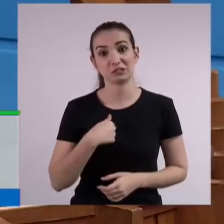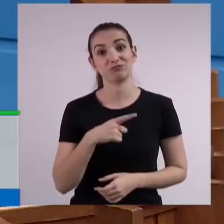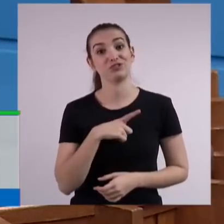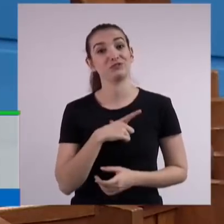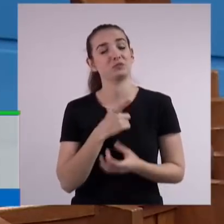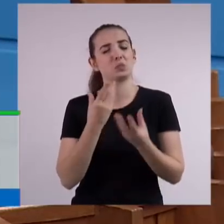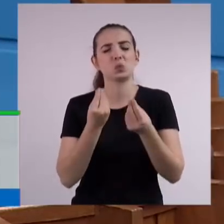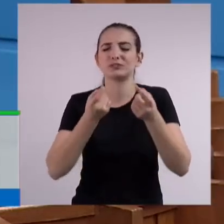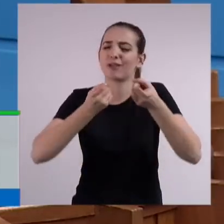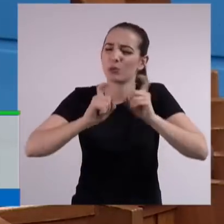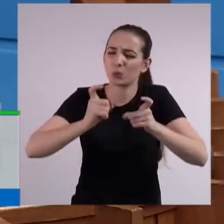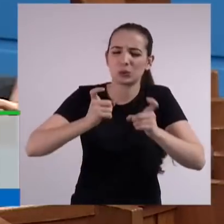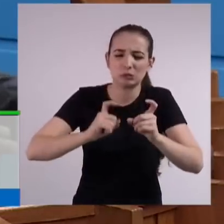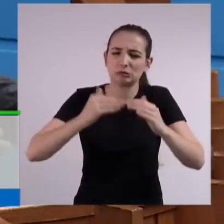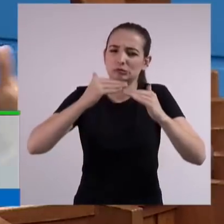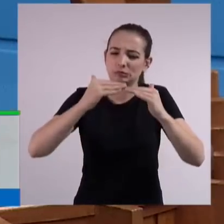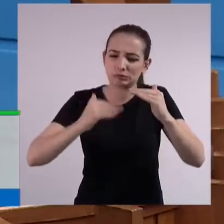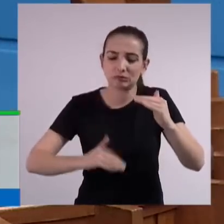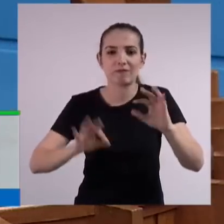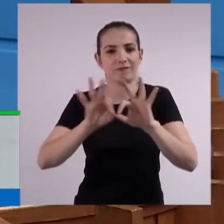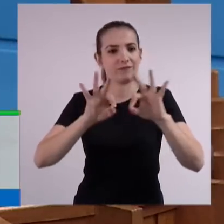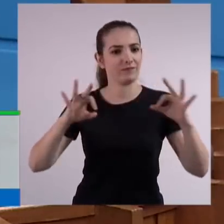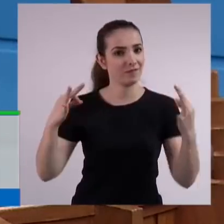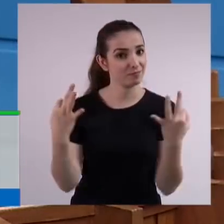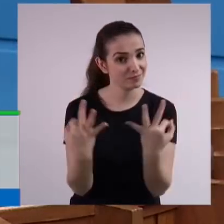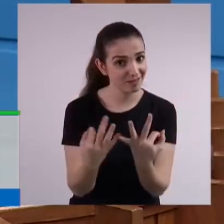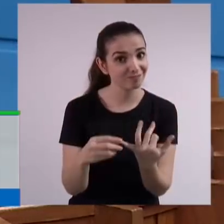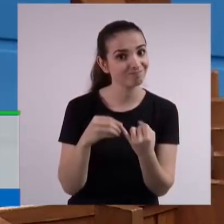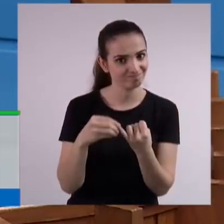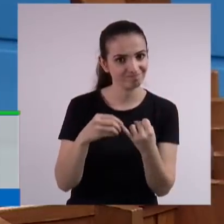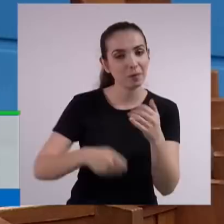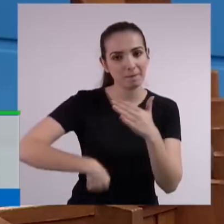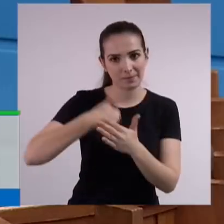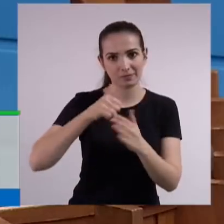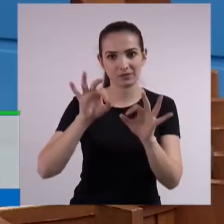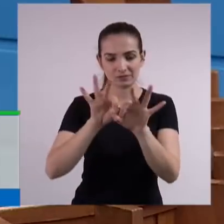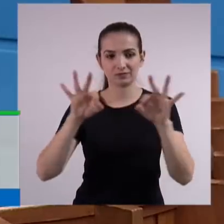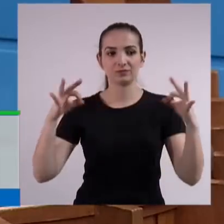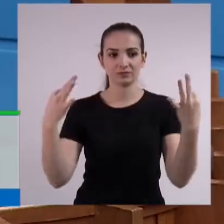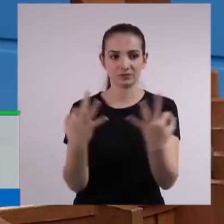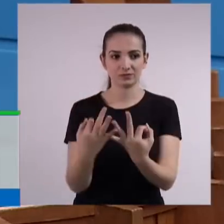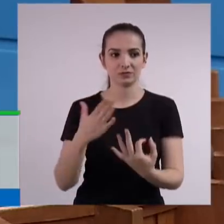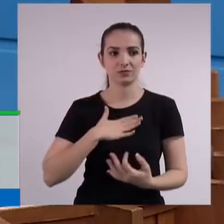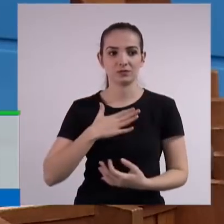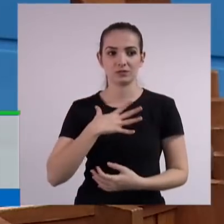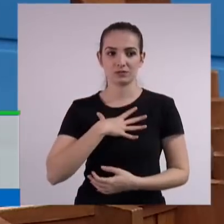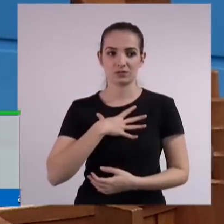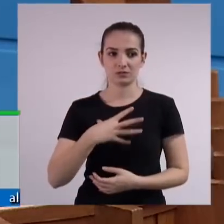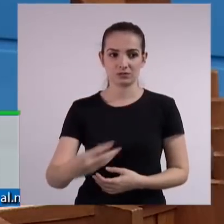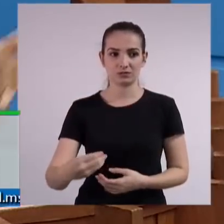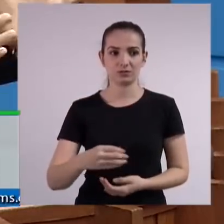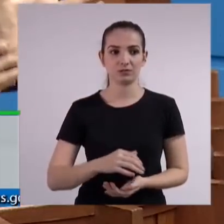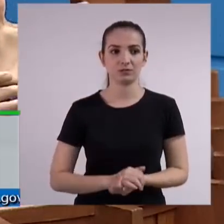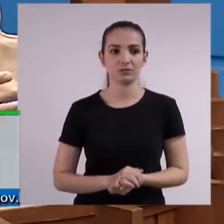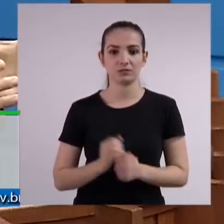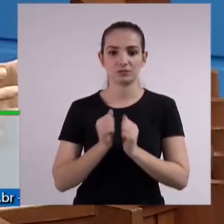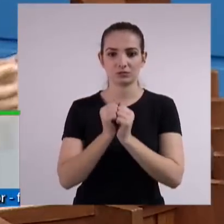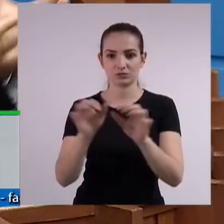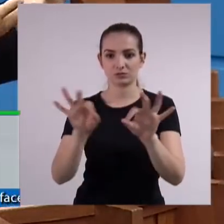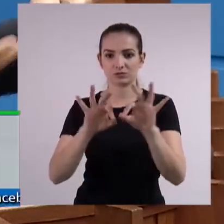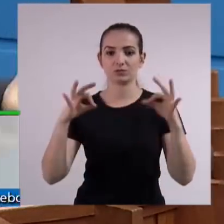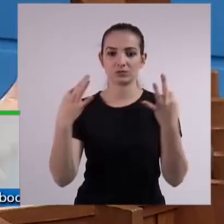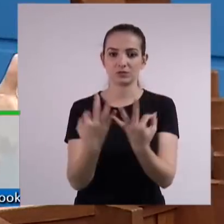várias reuniões, familiar, primeira, aqui está meu filho, com a